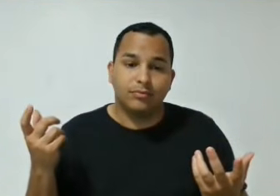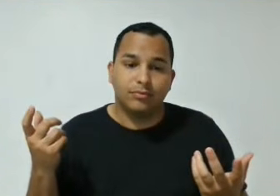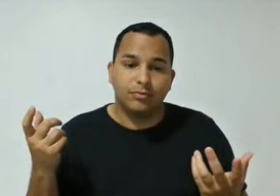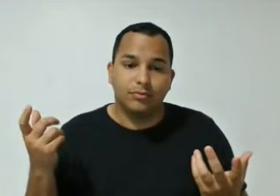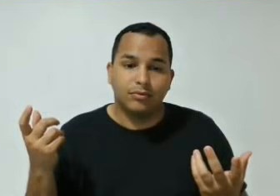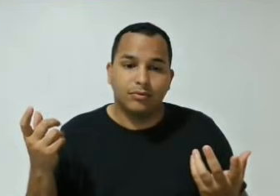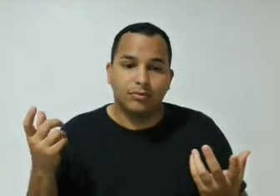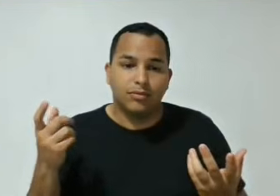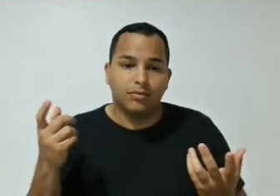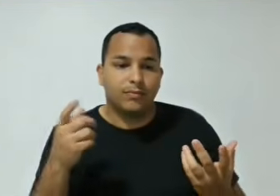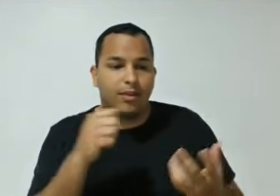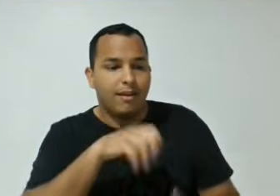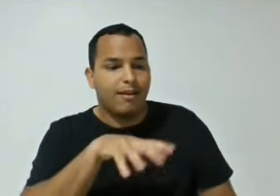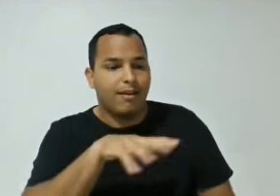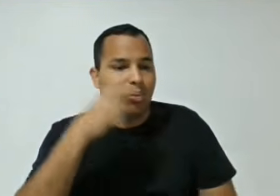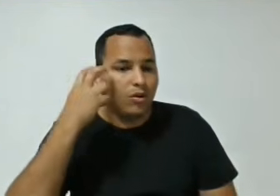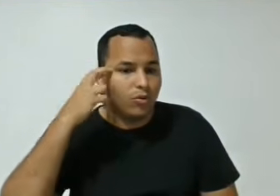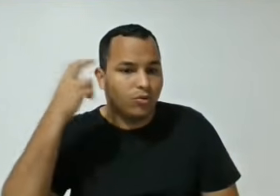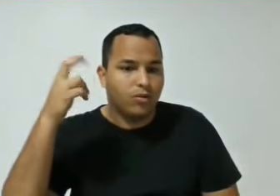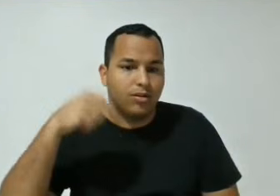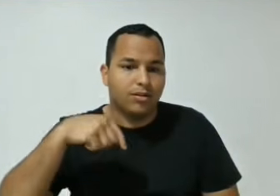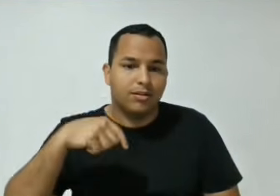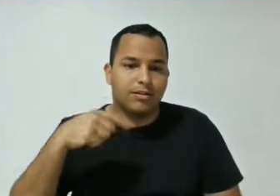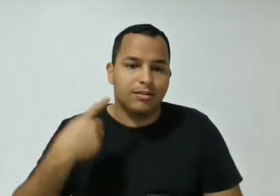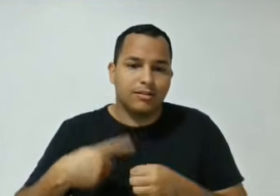área da cultura para a cidade de Belo Horizonte, para quem era